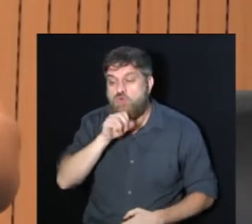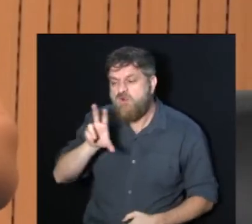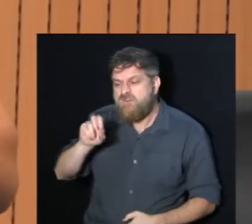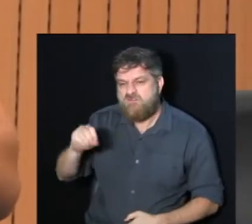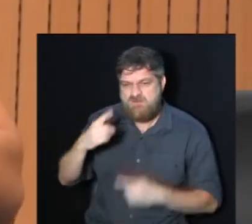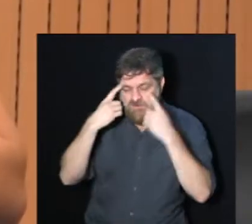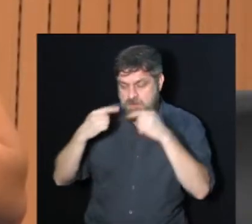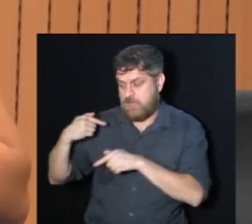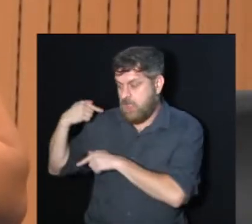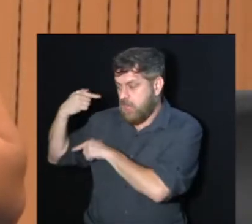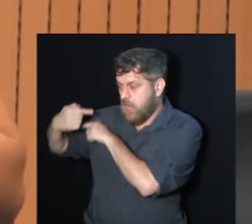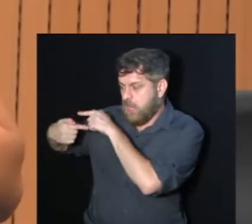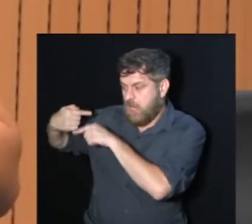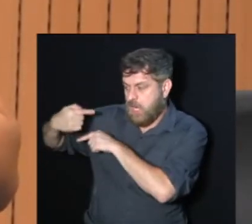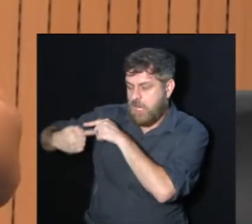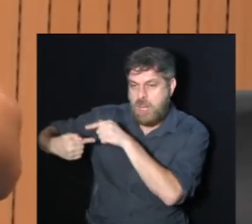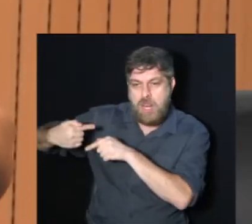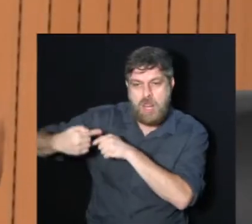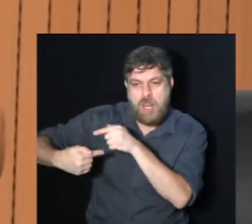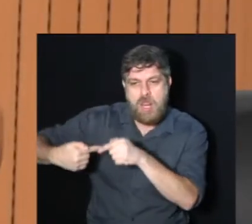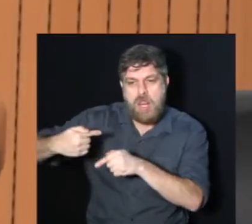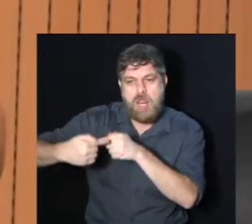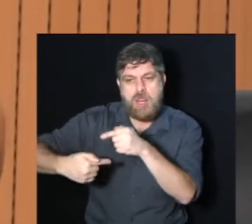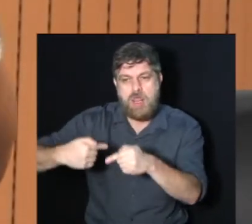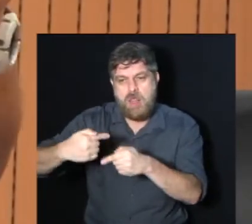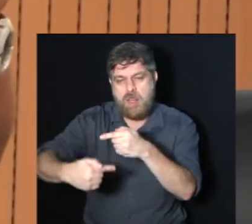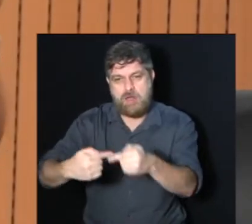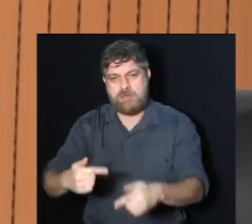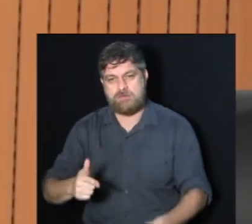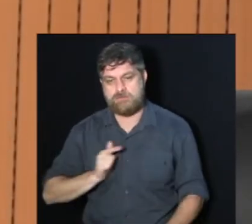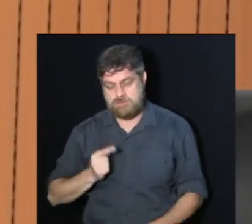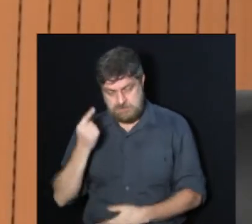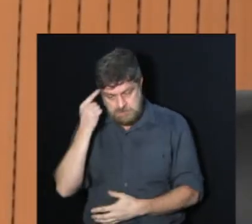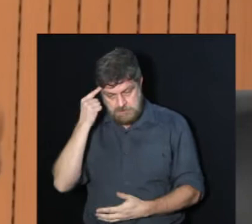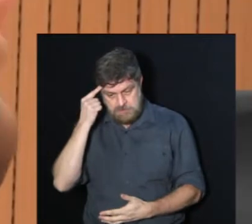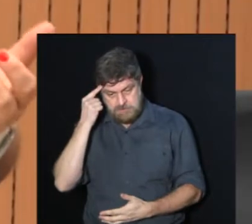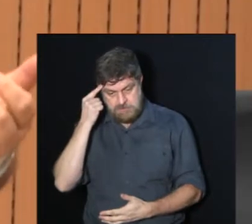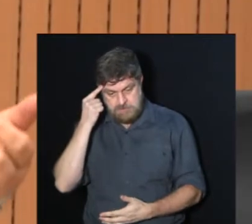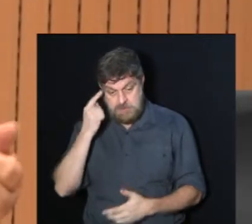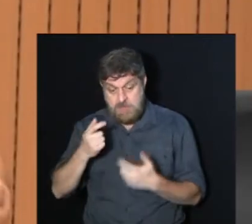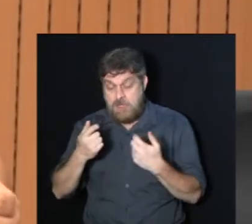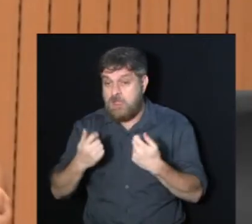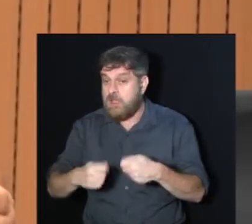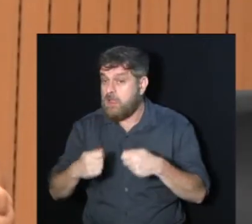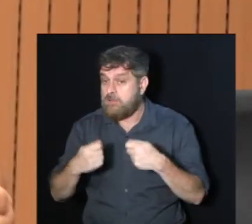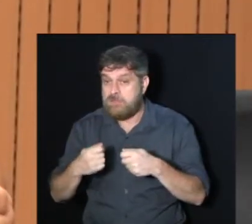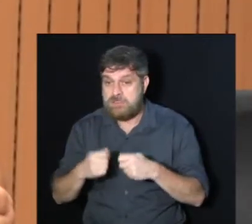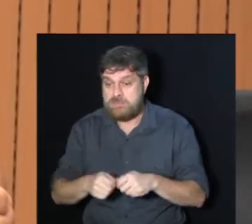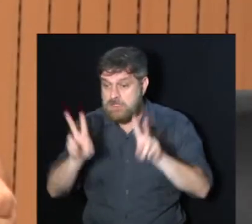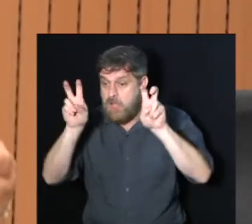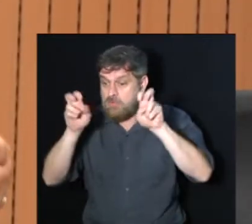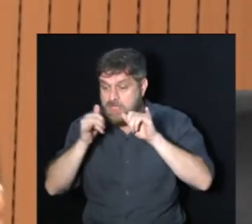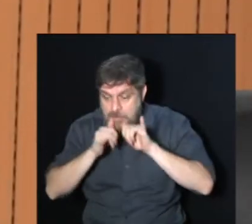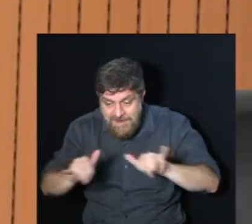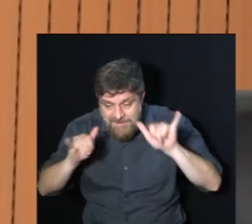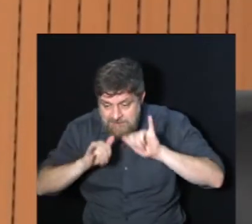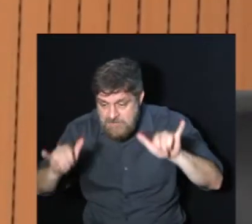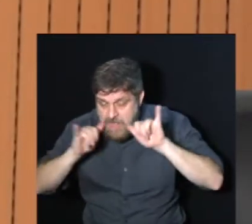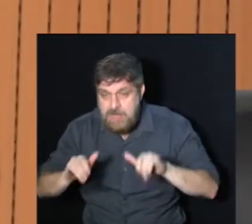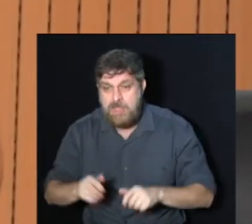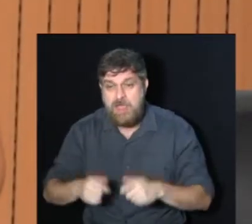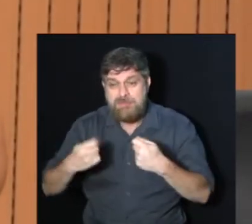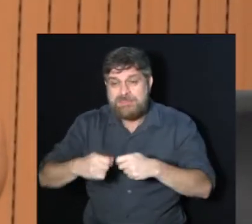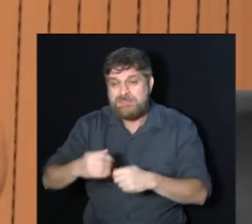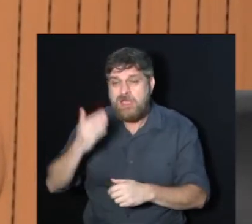É só um jeitão dele, gente. Né? E a gente pensou, é preciso falar sobre isso. Né? É preciso entender